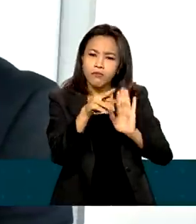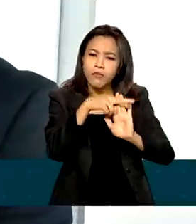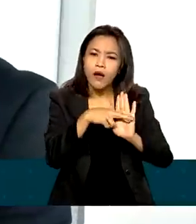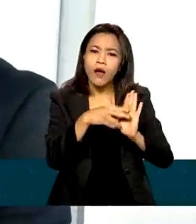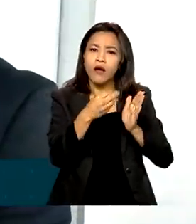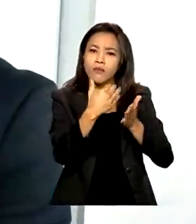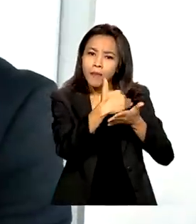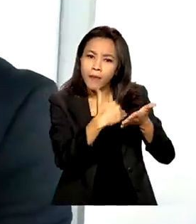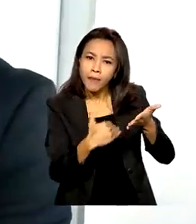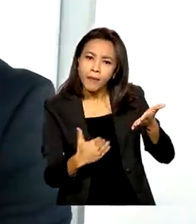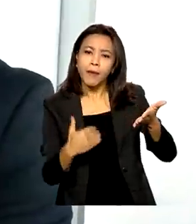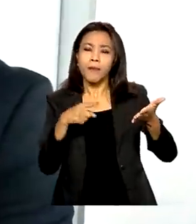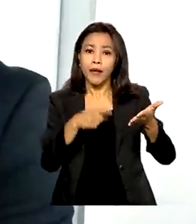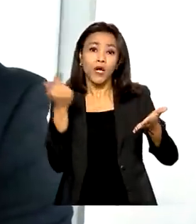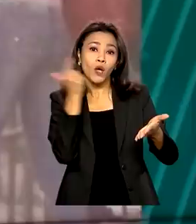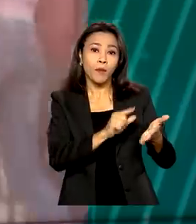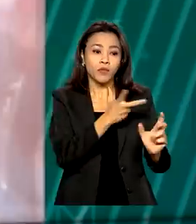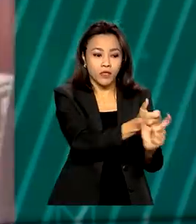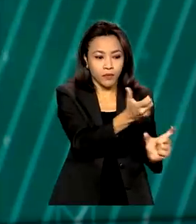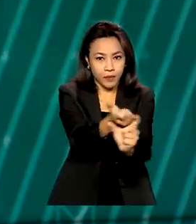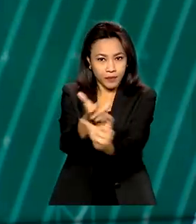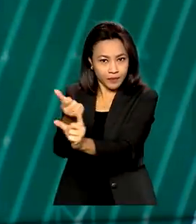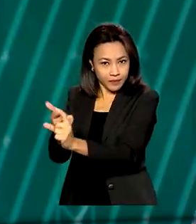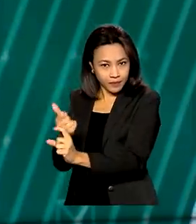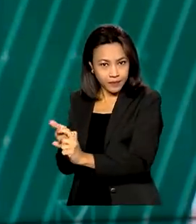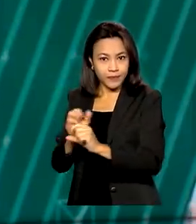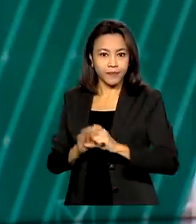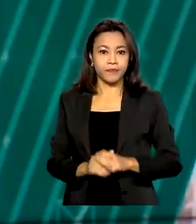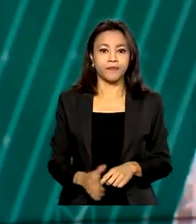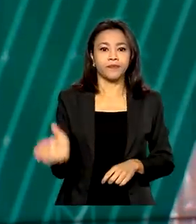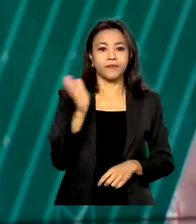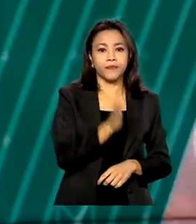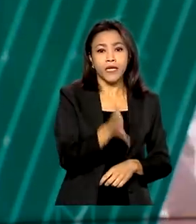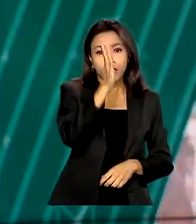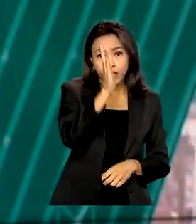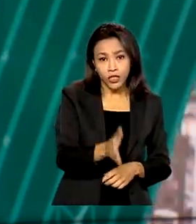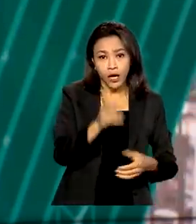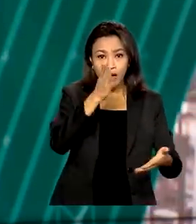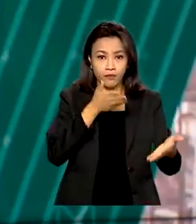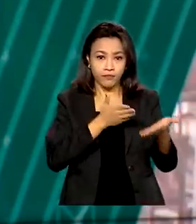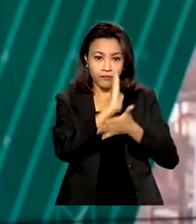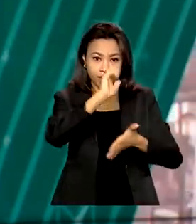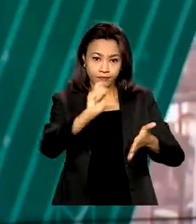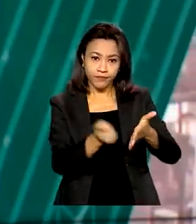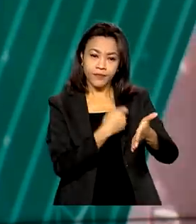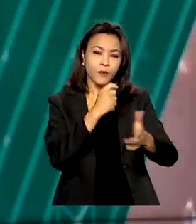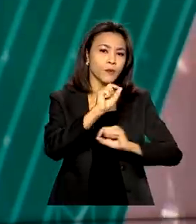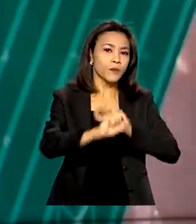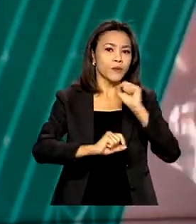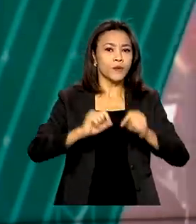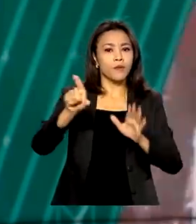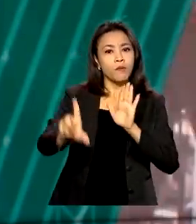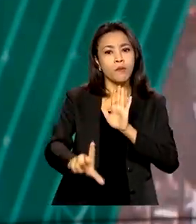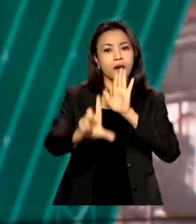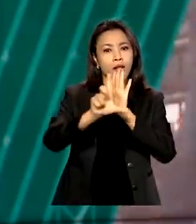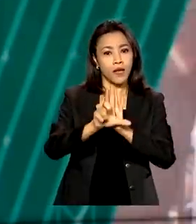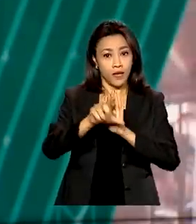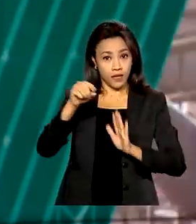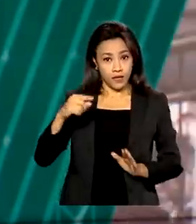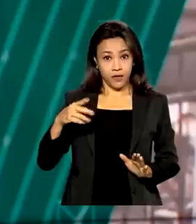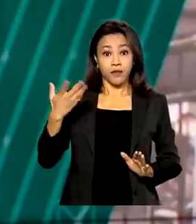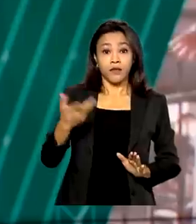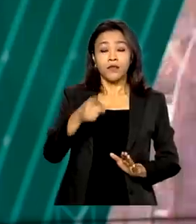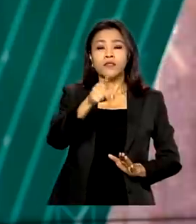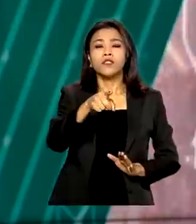possa chegar ao braço dos brasileiros. Foi sancionada pelo presidente Jair Bolsonaro a lei que reduz de 25 para